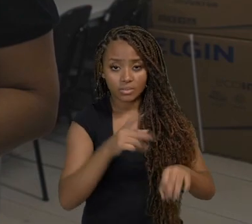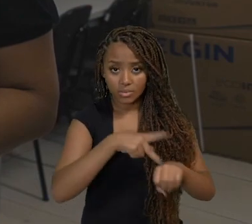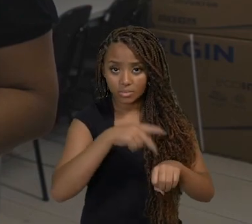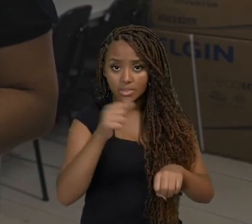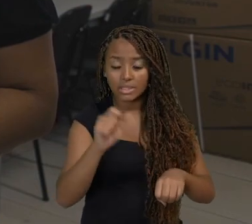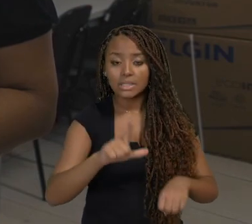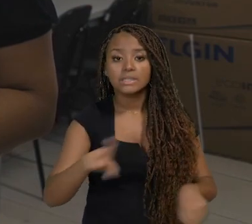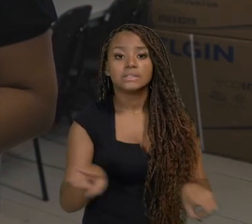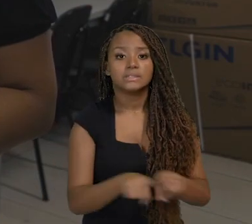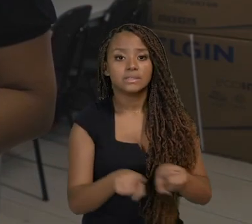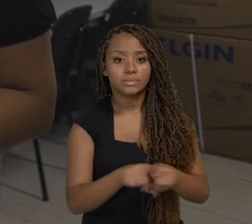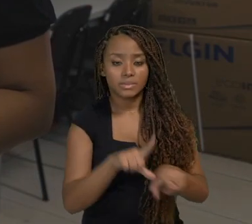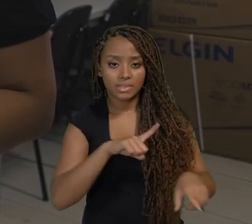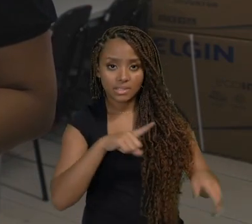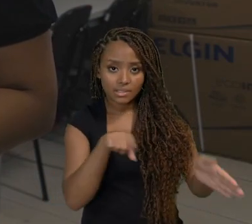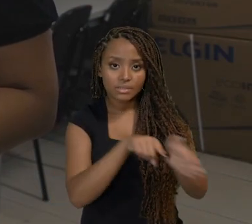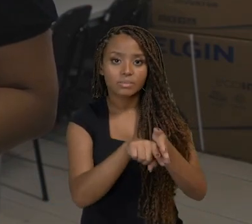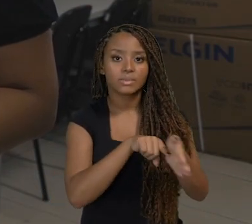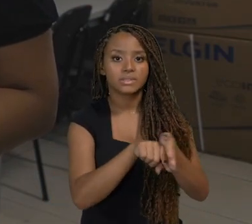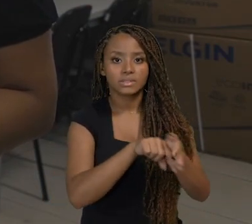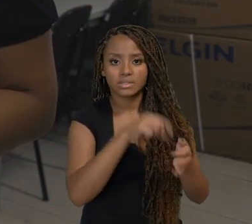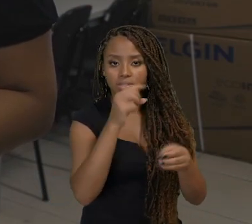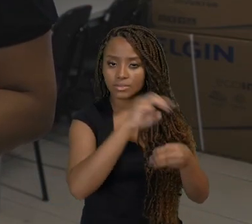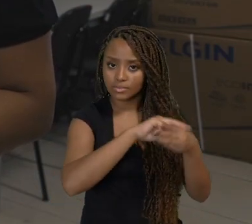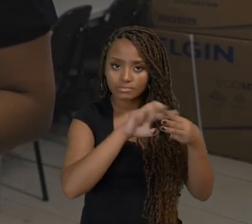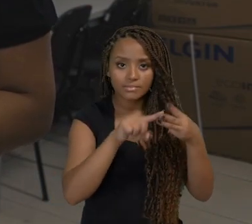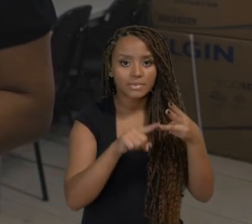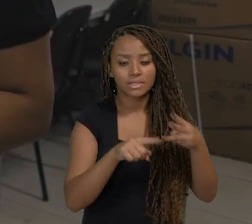temos os laboratórios de pesquisa, né, dos três cursos.